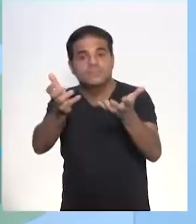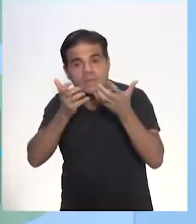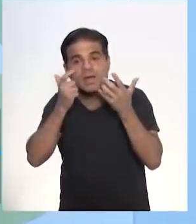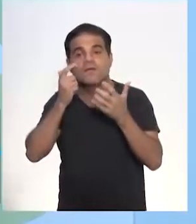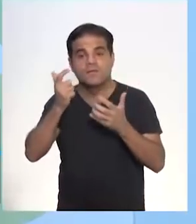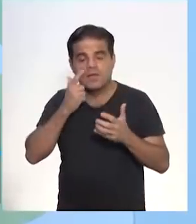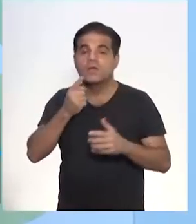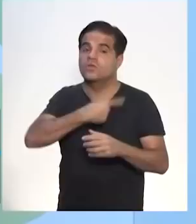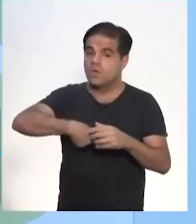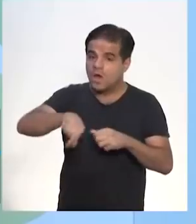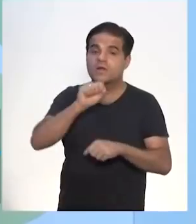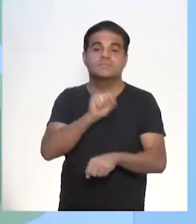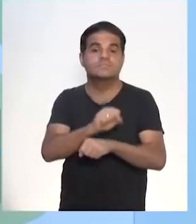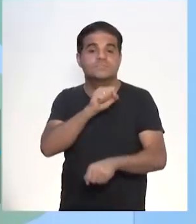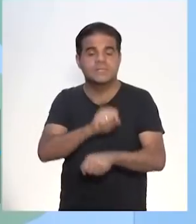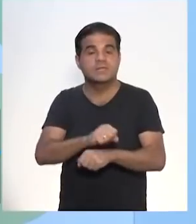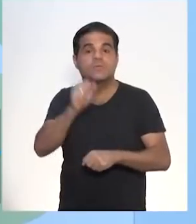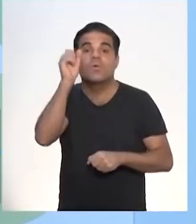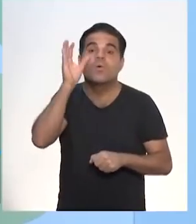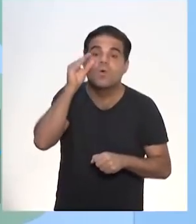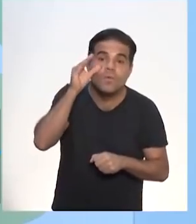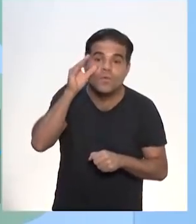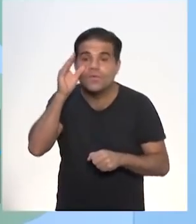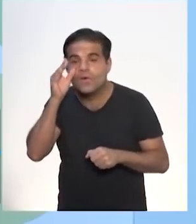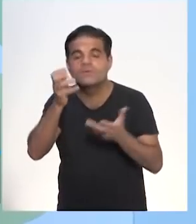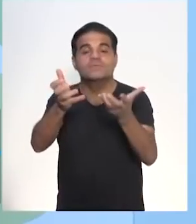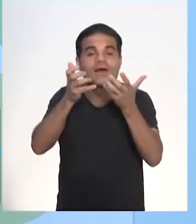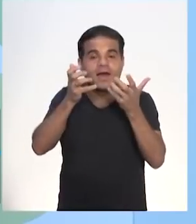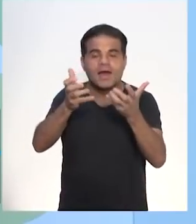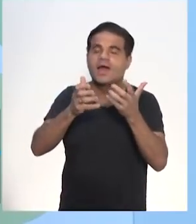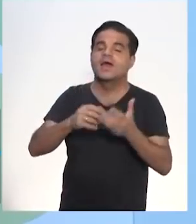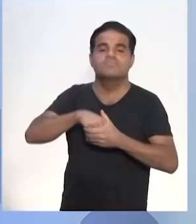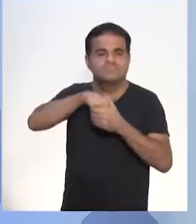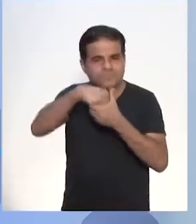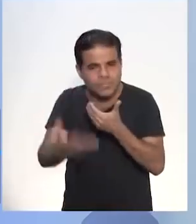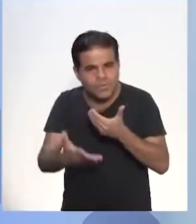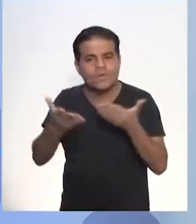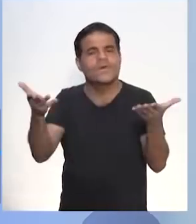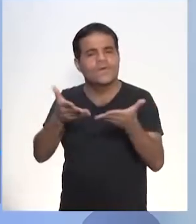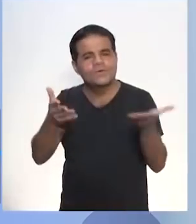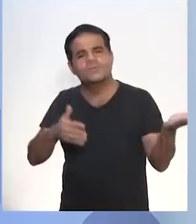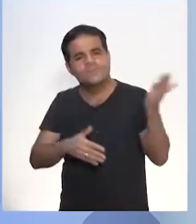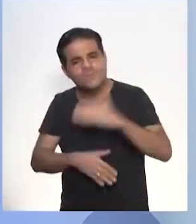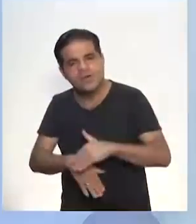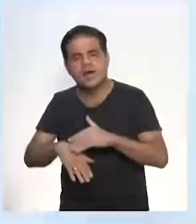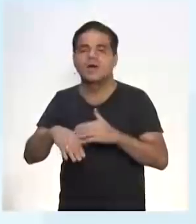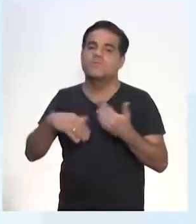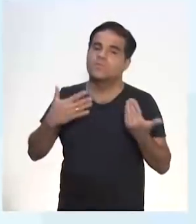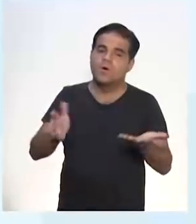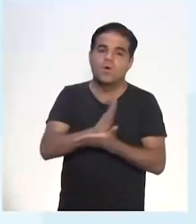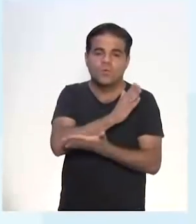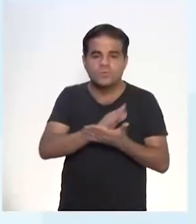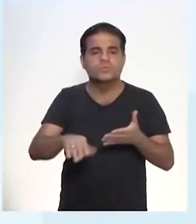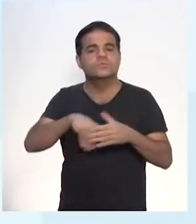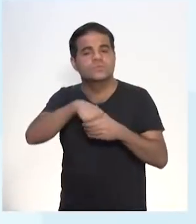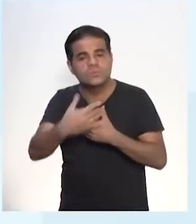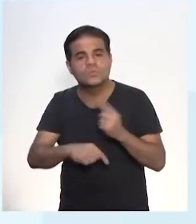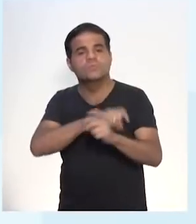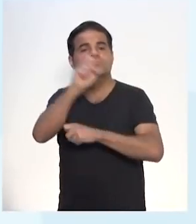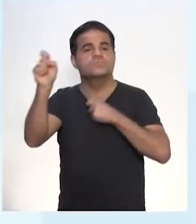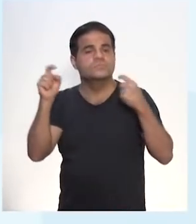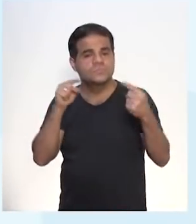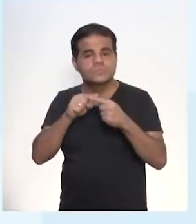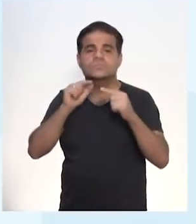estamos esperando, estamos curiosos também. Então vamos lá aos conteúdos de hoje, ou alguns, né, dos conteúdos, a finalidade